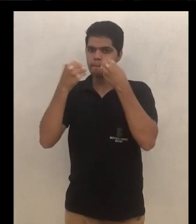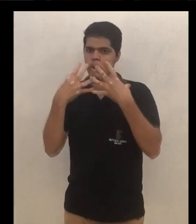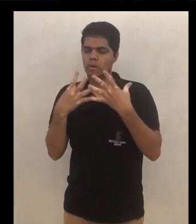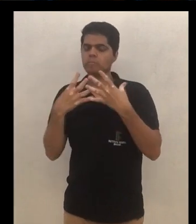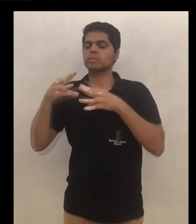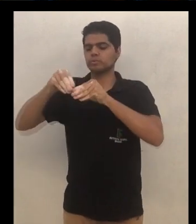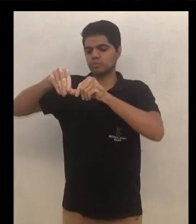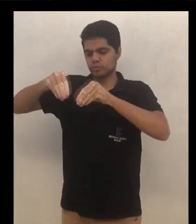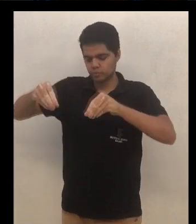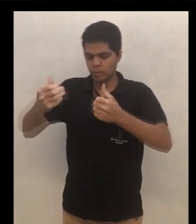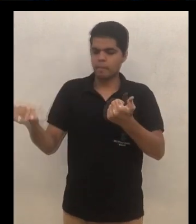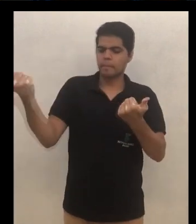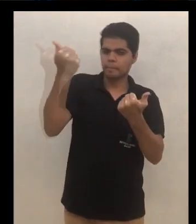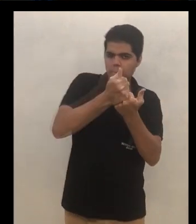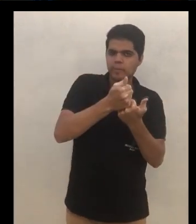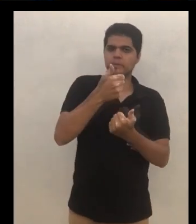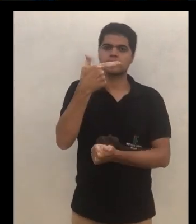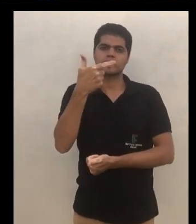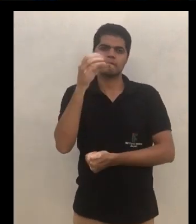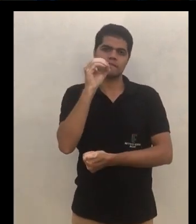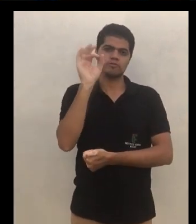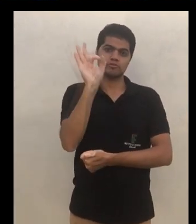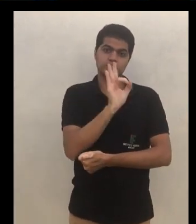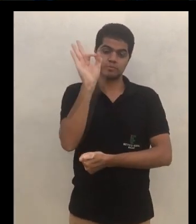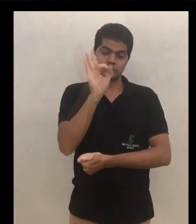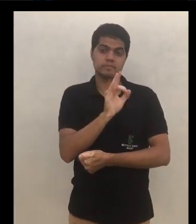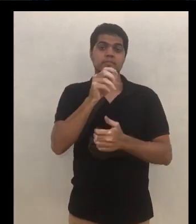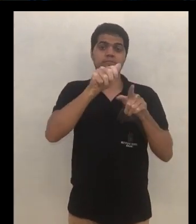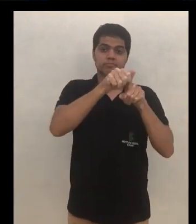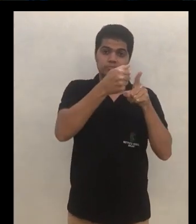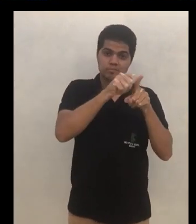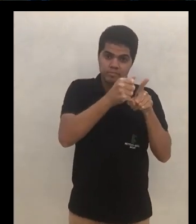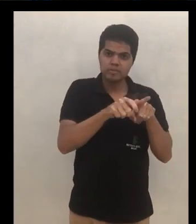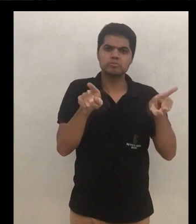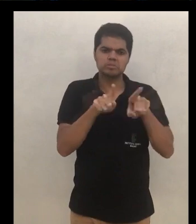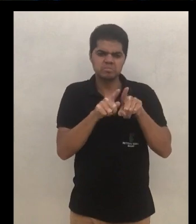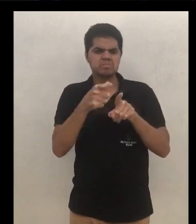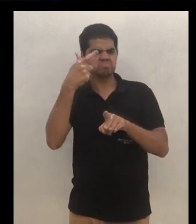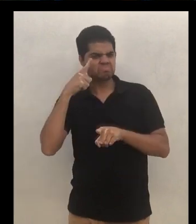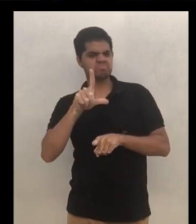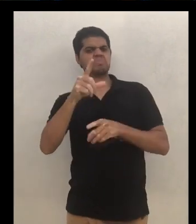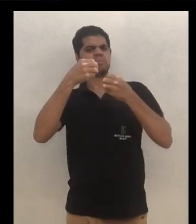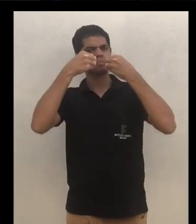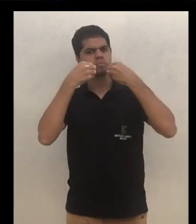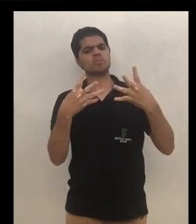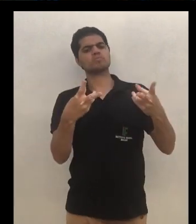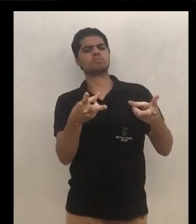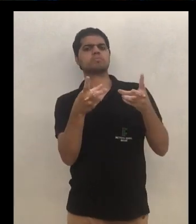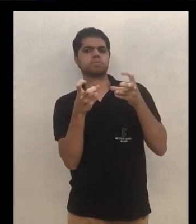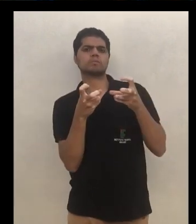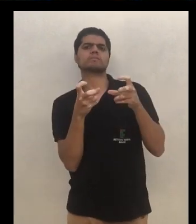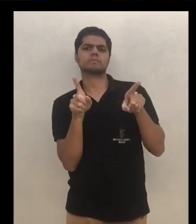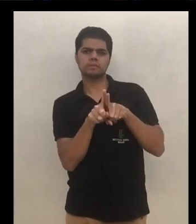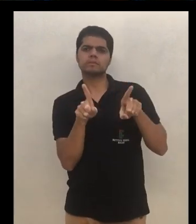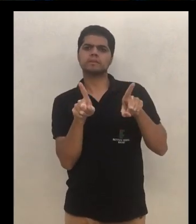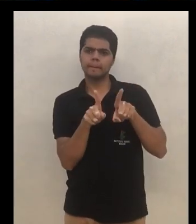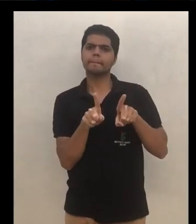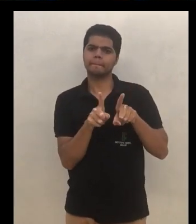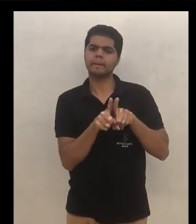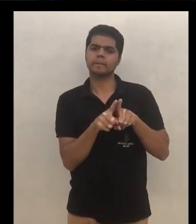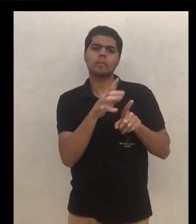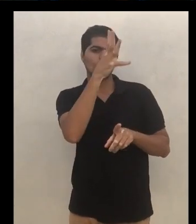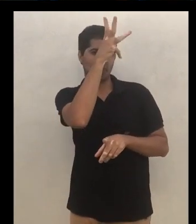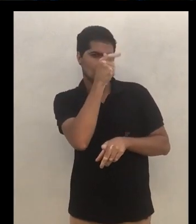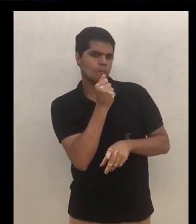para as aves. A gente substituiu até 20% do milho e nós tivemos um resultado muito bom mesmo com o